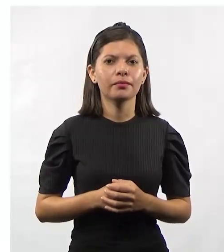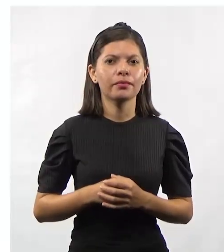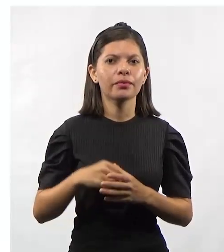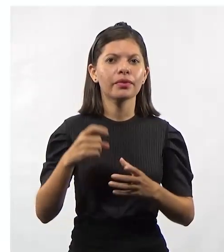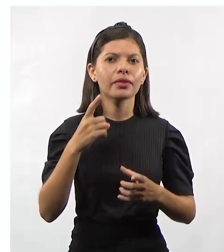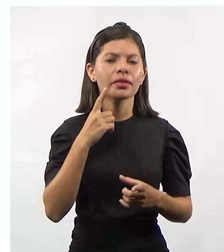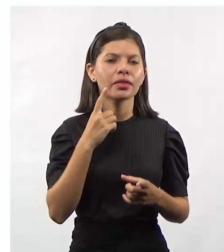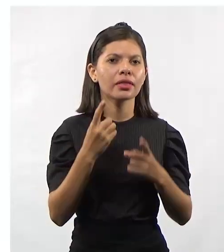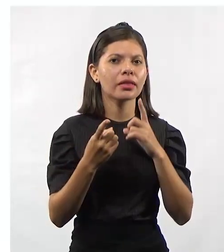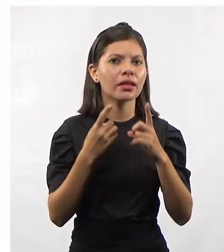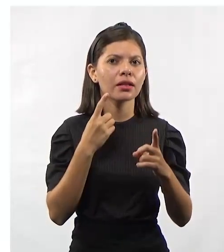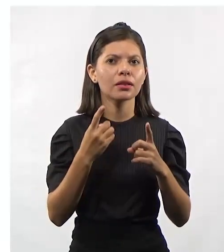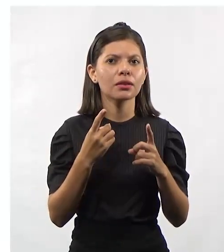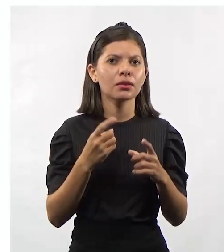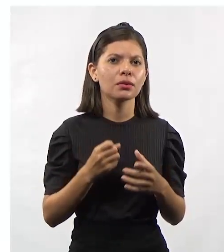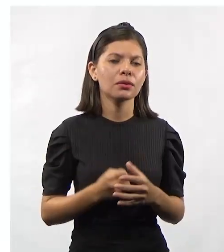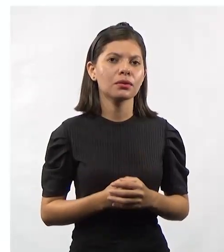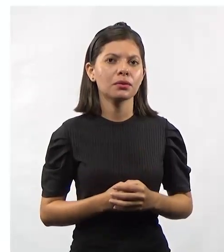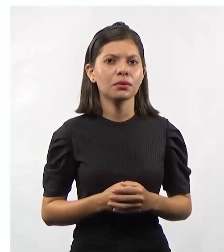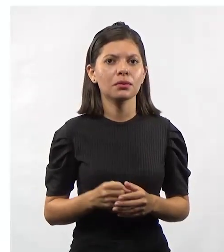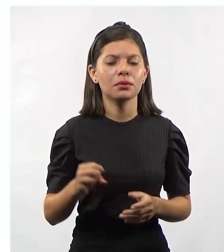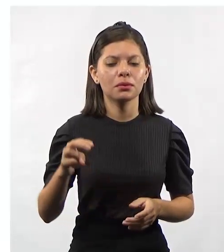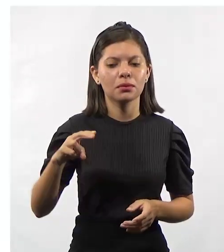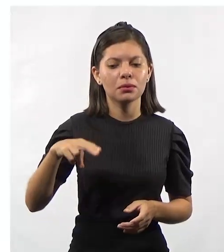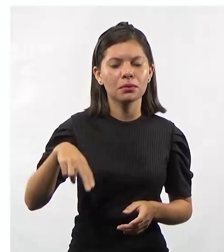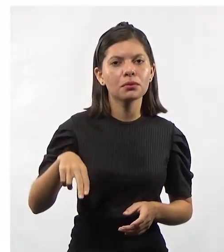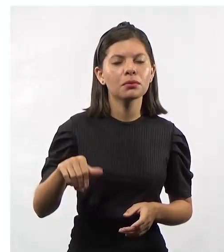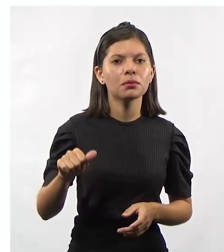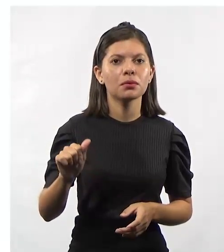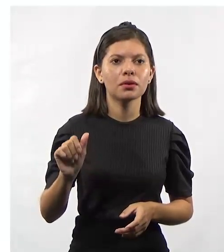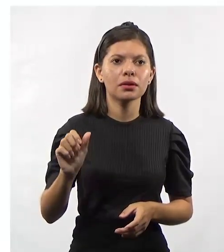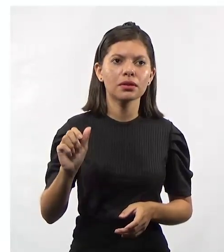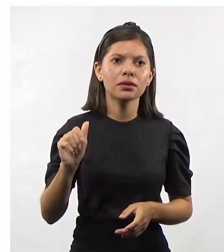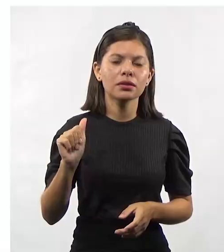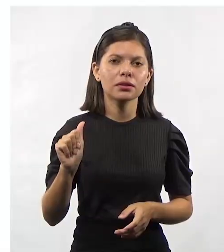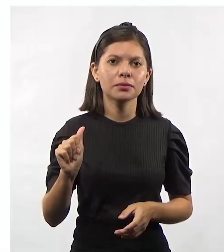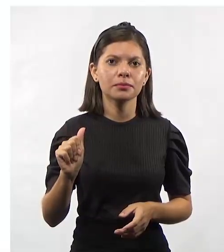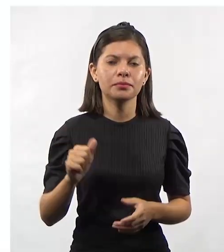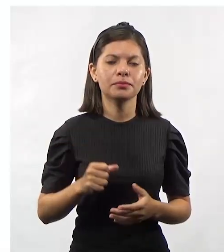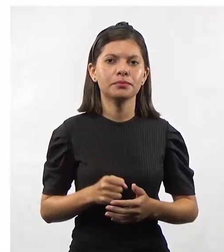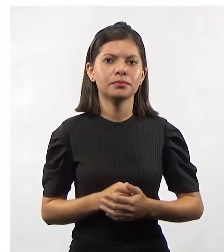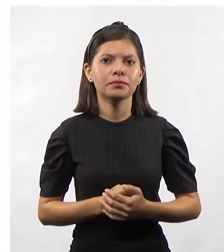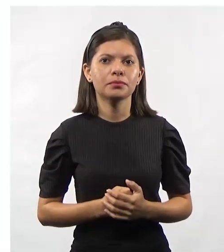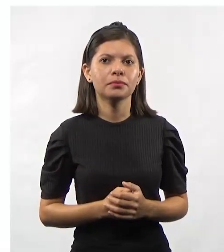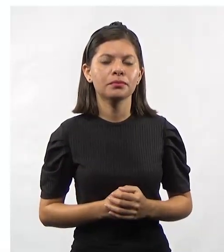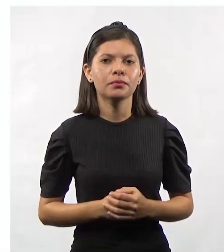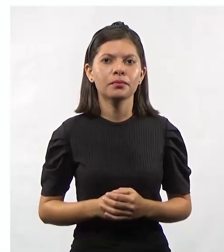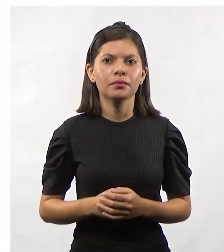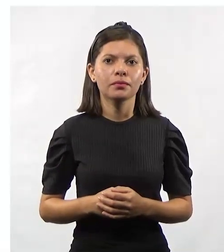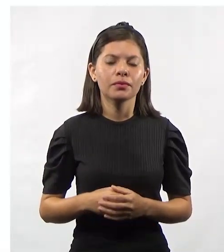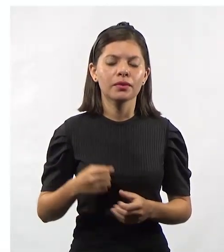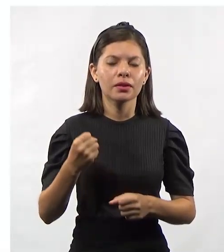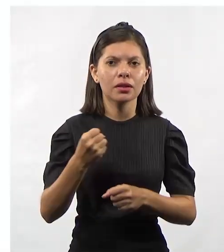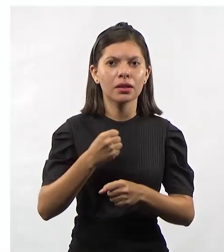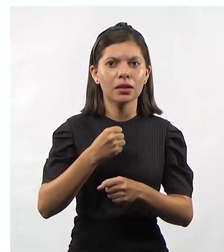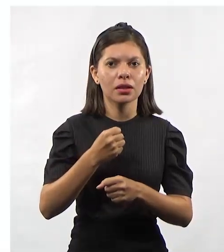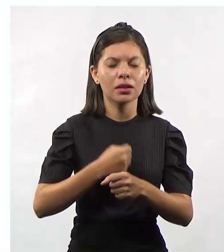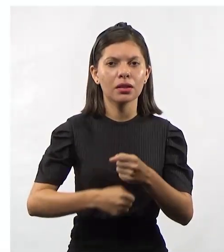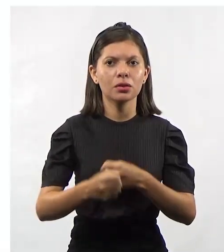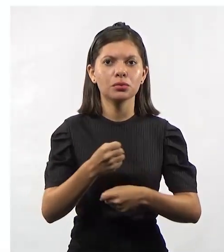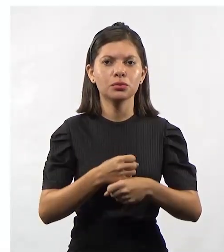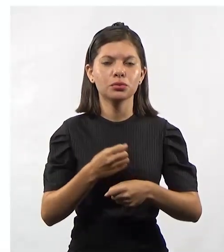Ana Maria Machado, 96, e ela traz para a gente, didaticamente também,